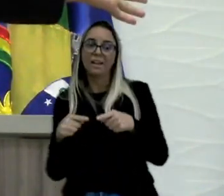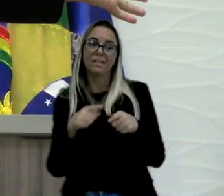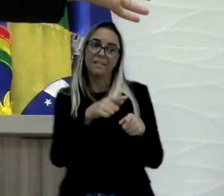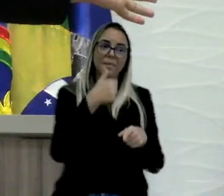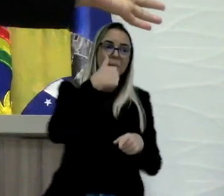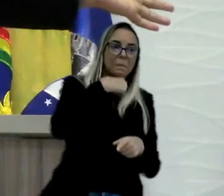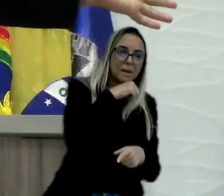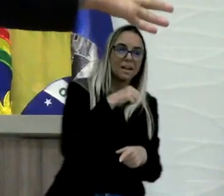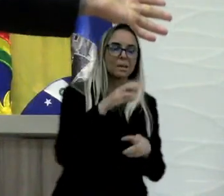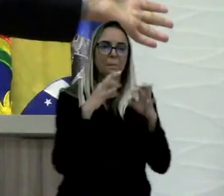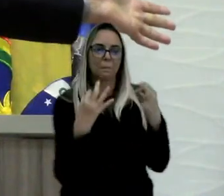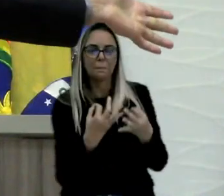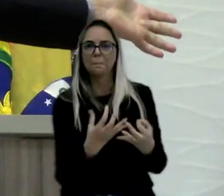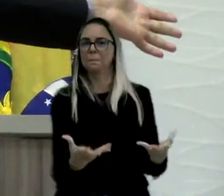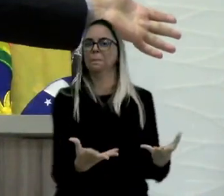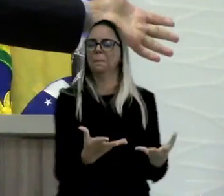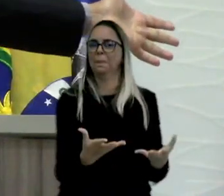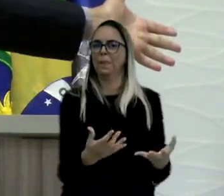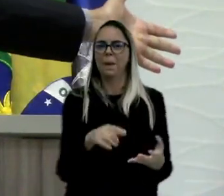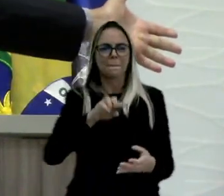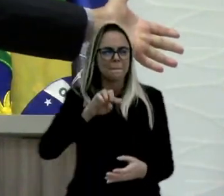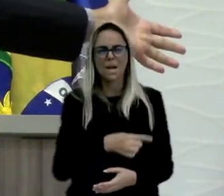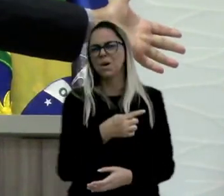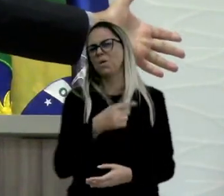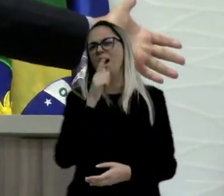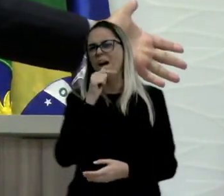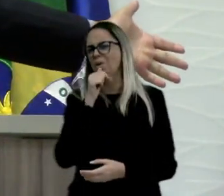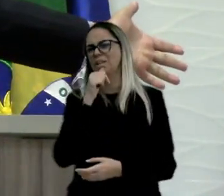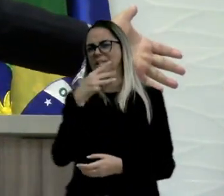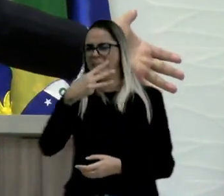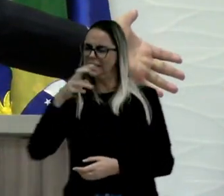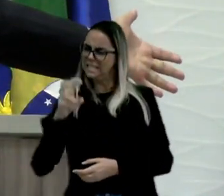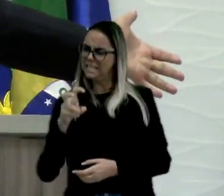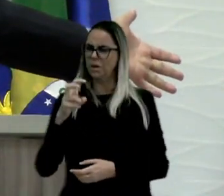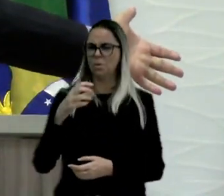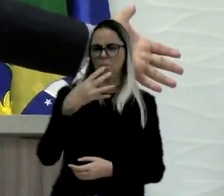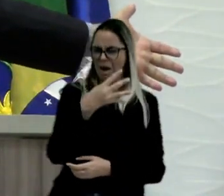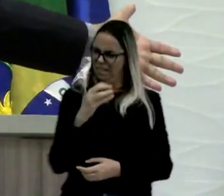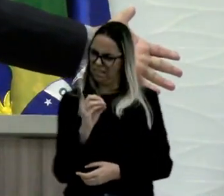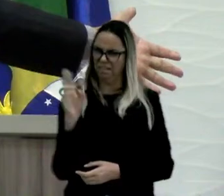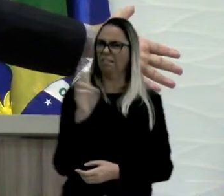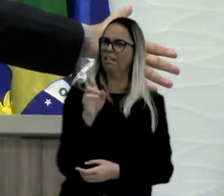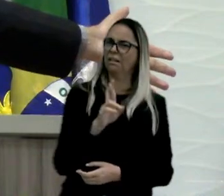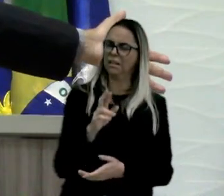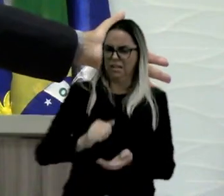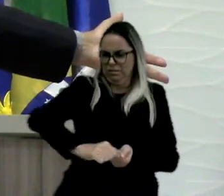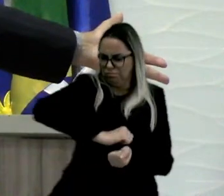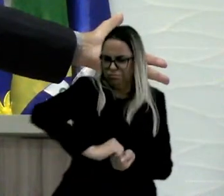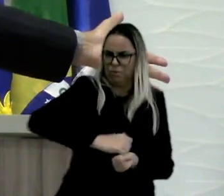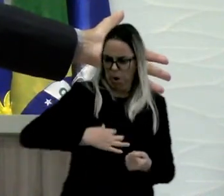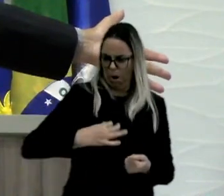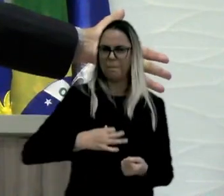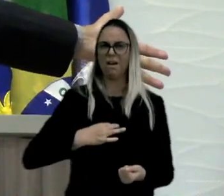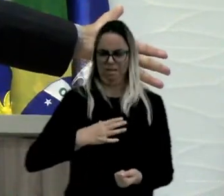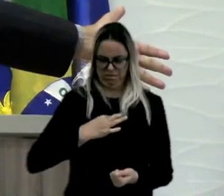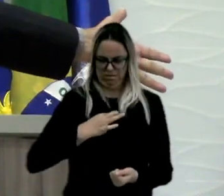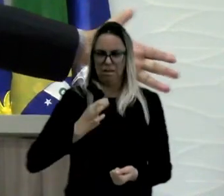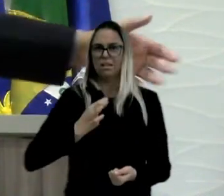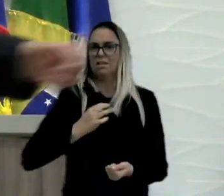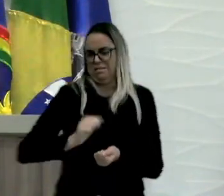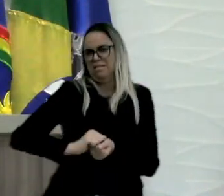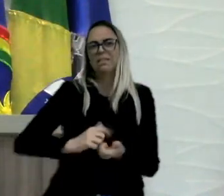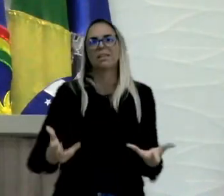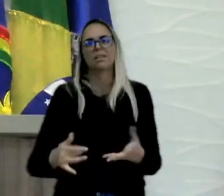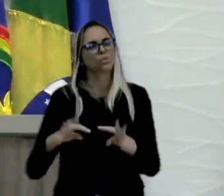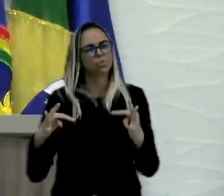4ro meses comprando um um 1000 L de água por R 35$ 40 para lavar roupa para fazer tudo esse voto de repú